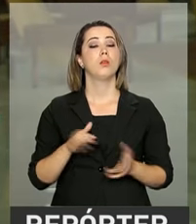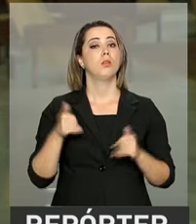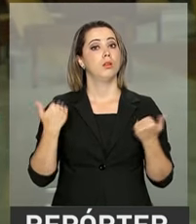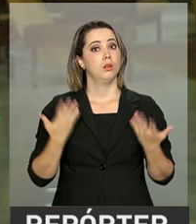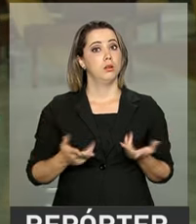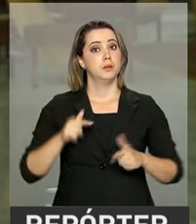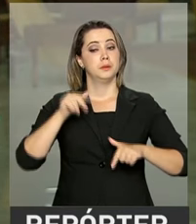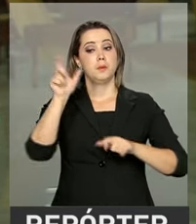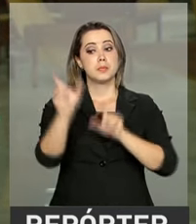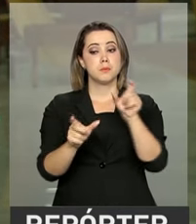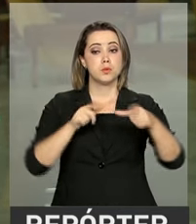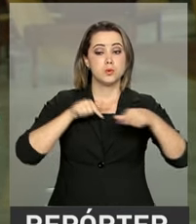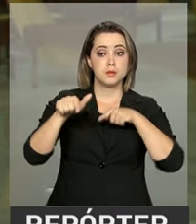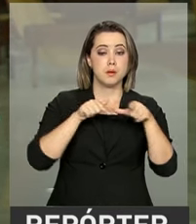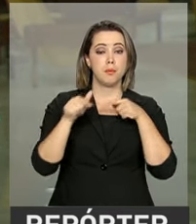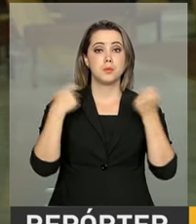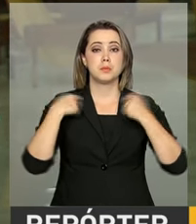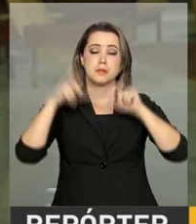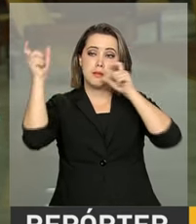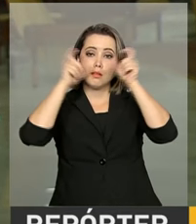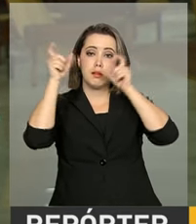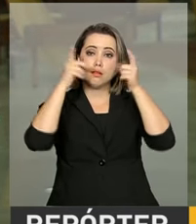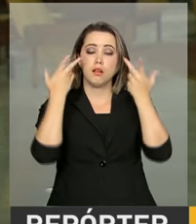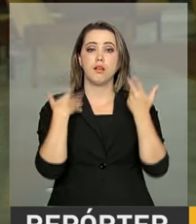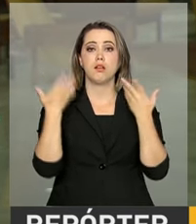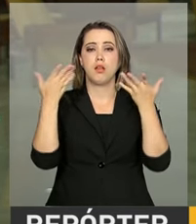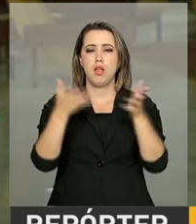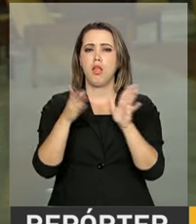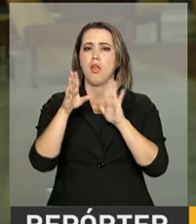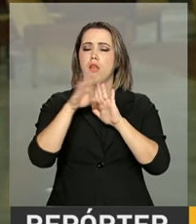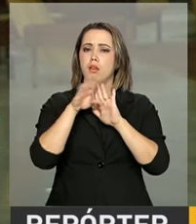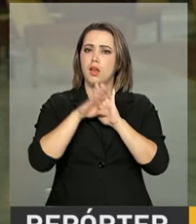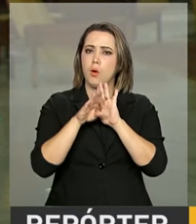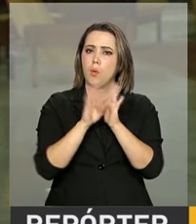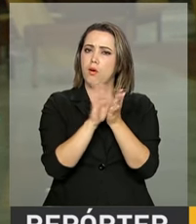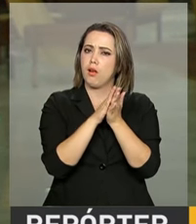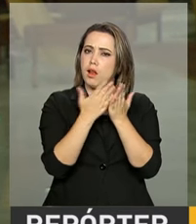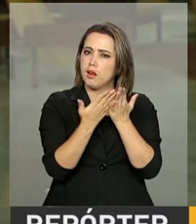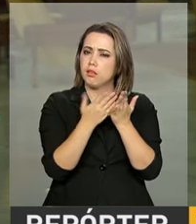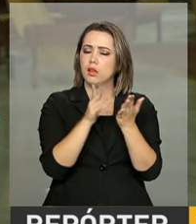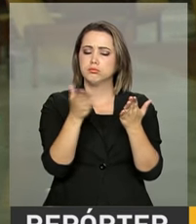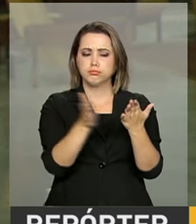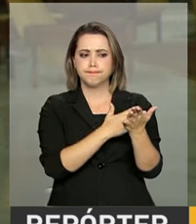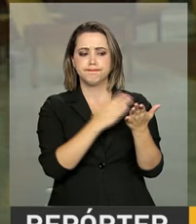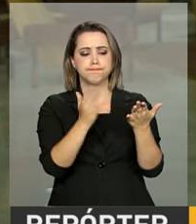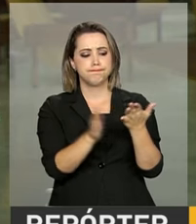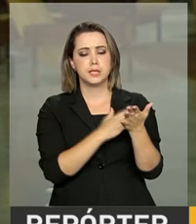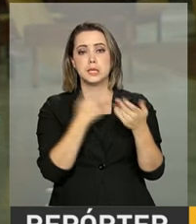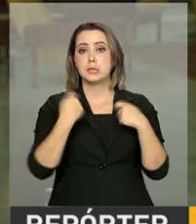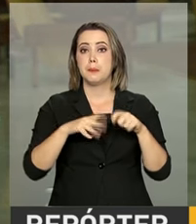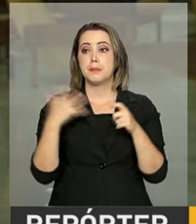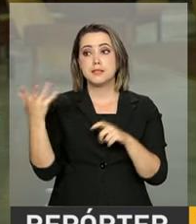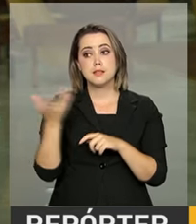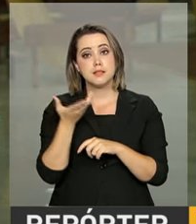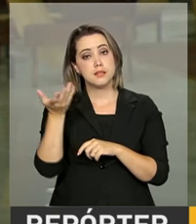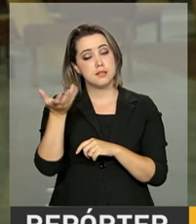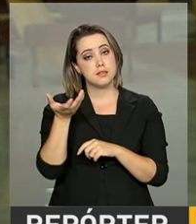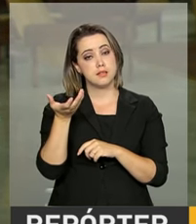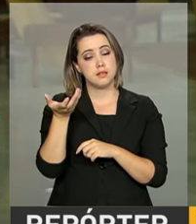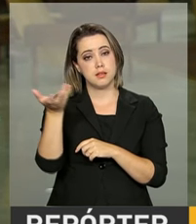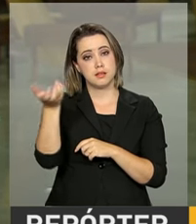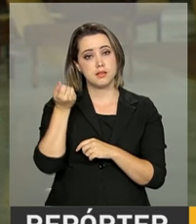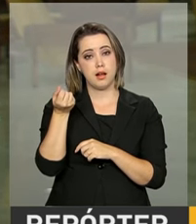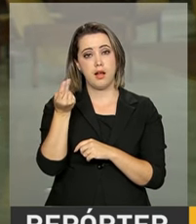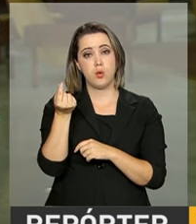que os trabalhadores têm de ficar mais atentos é em relação ao calendário. Isso porque eles devem sacar os recursos